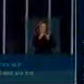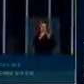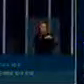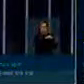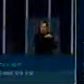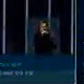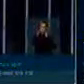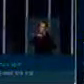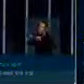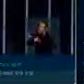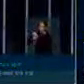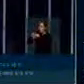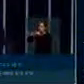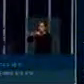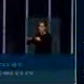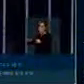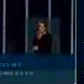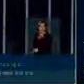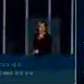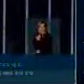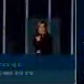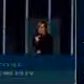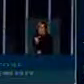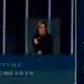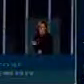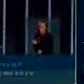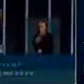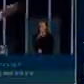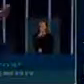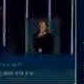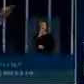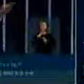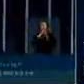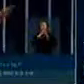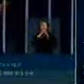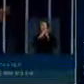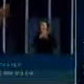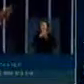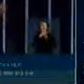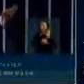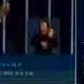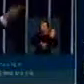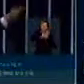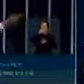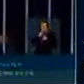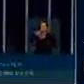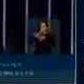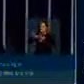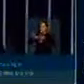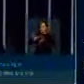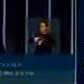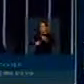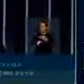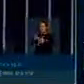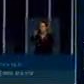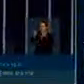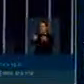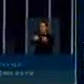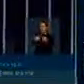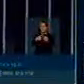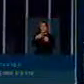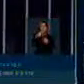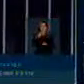homens, mulheres e crianças das suas casas e vão jogá-los para a BR, para virarem sem tetos, porque o INCRA não tem